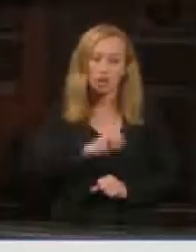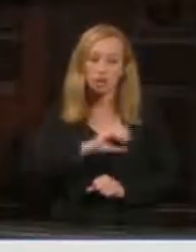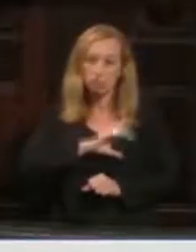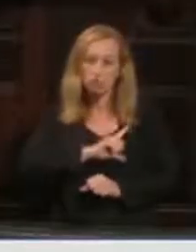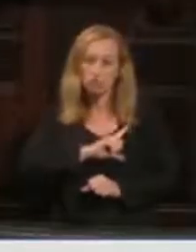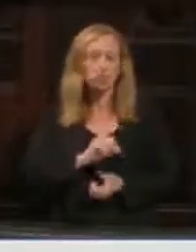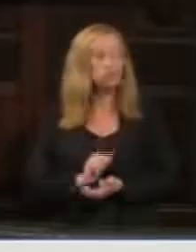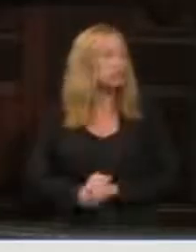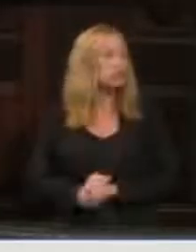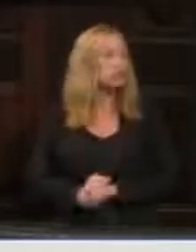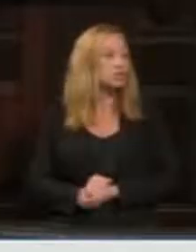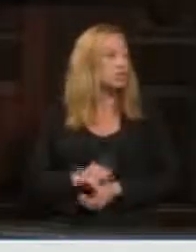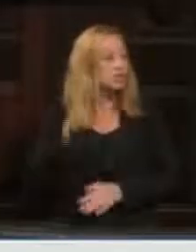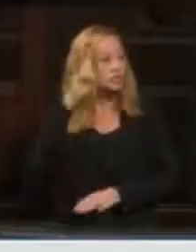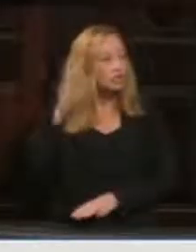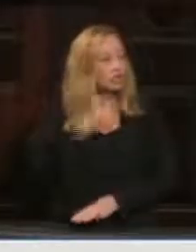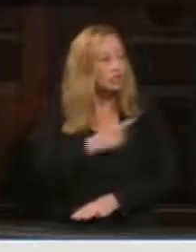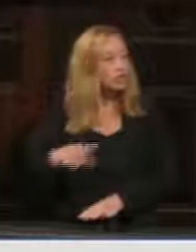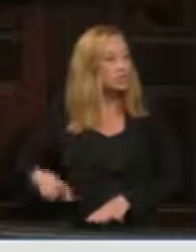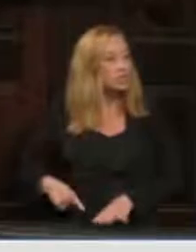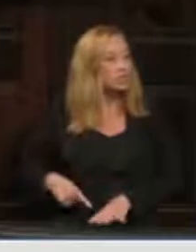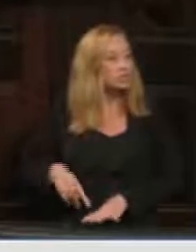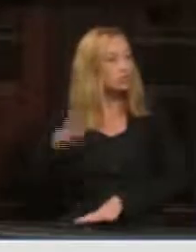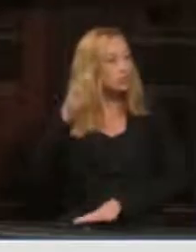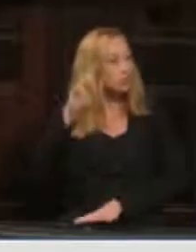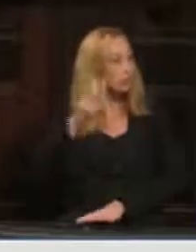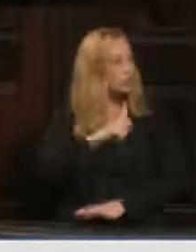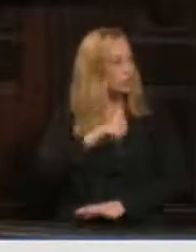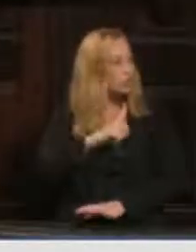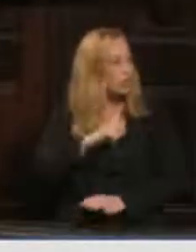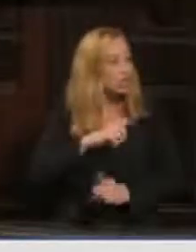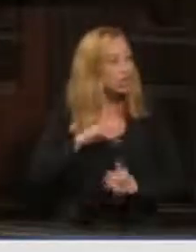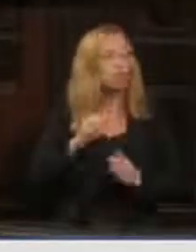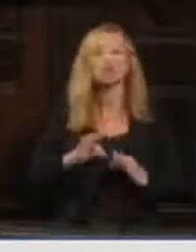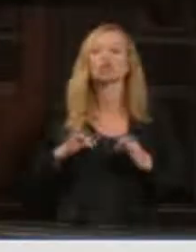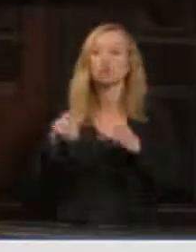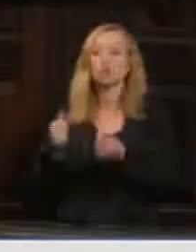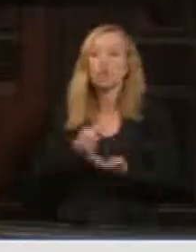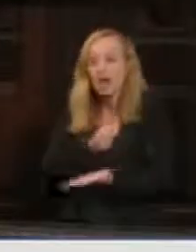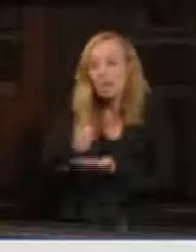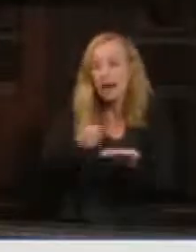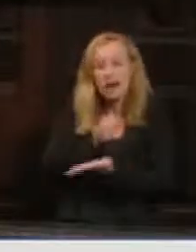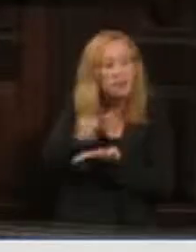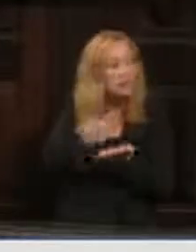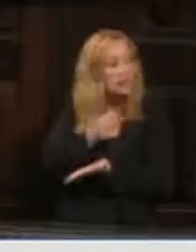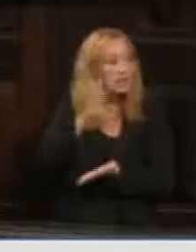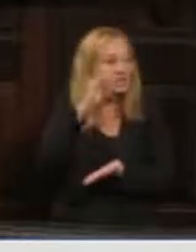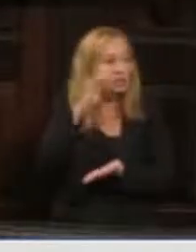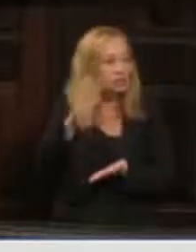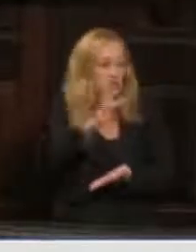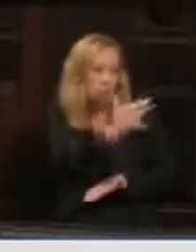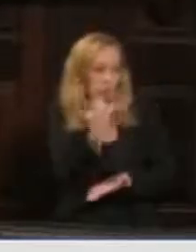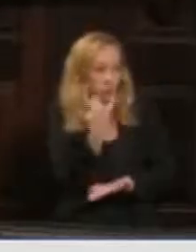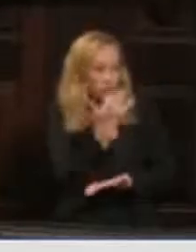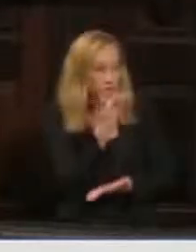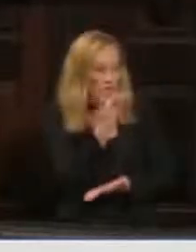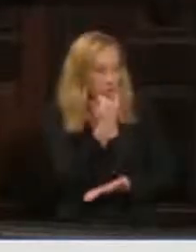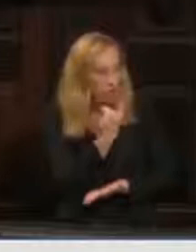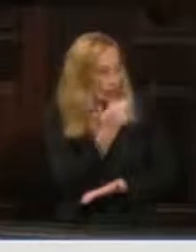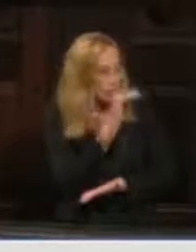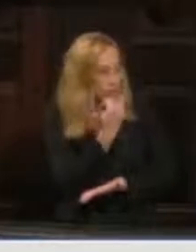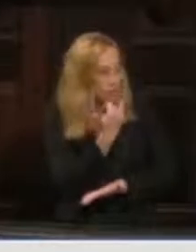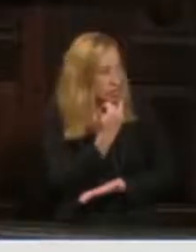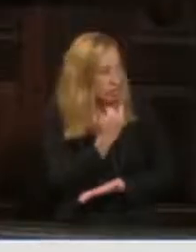o senhor que tem toda a sua base, senhor presidente, me dá uma atenção, por favor. O senhor que tem